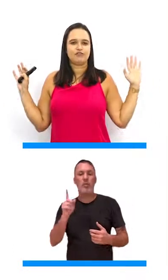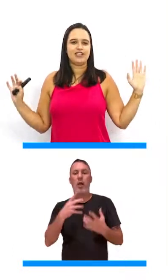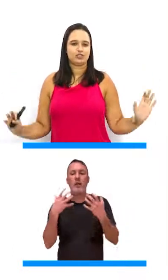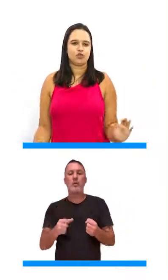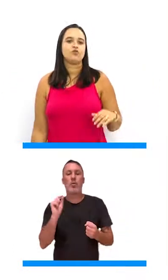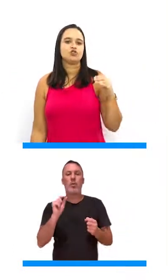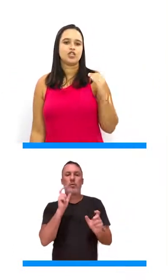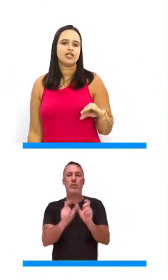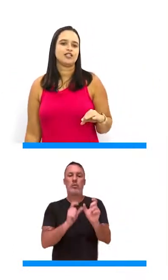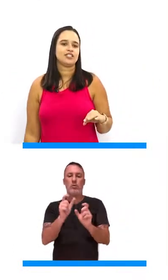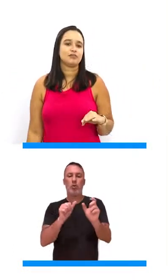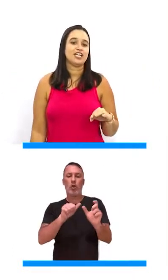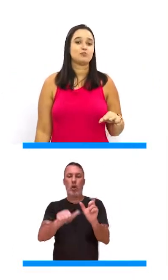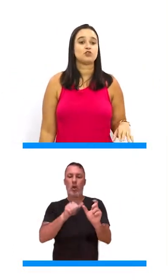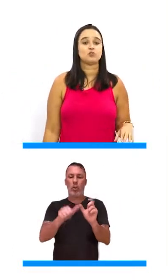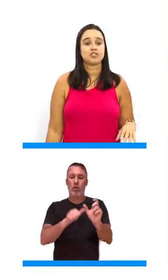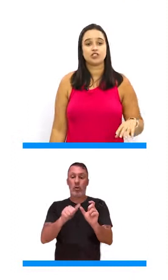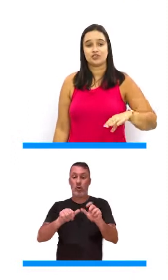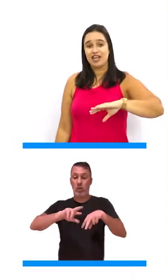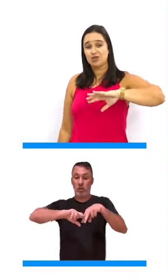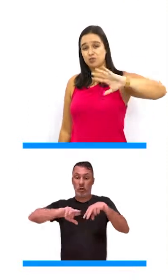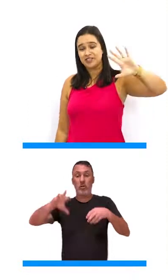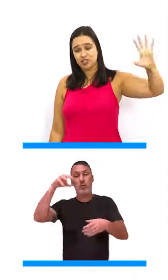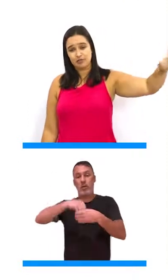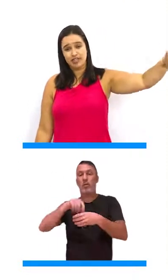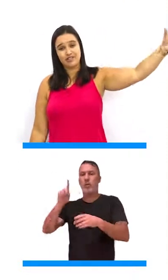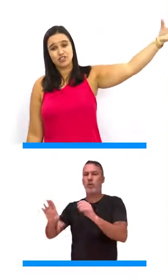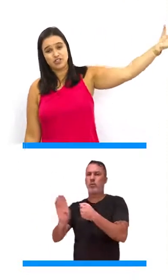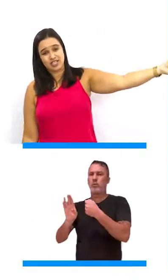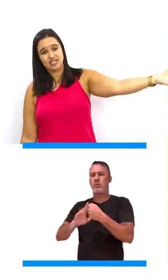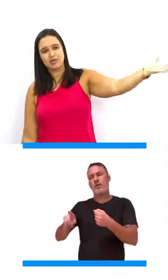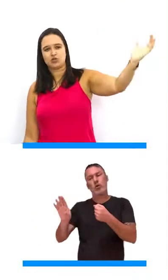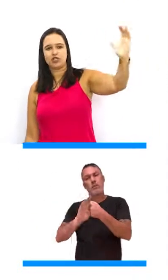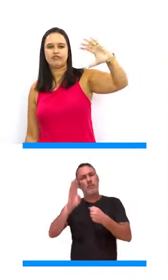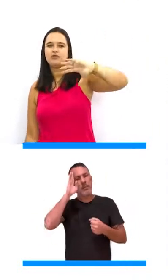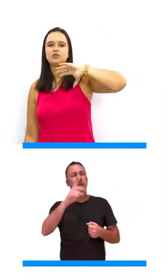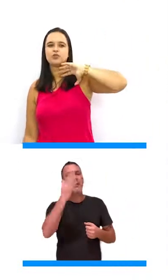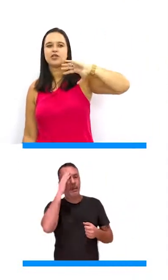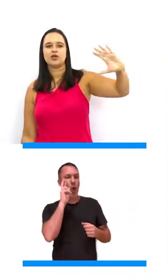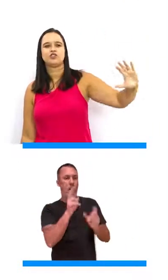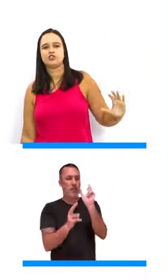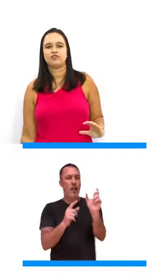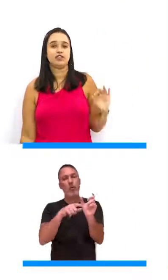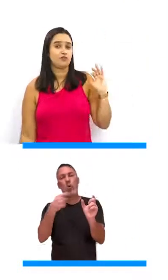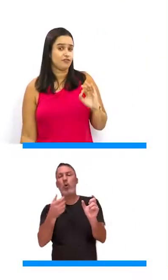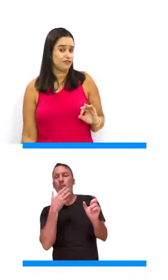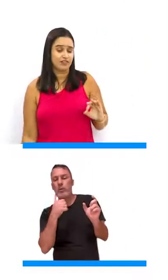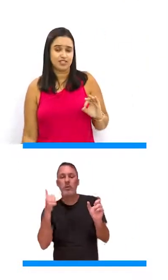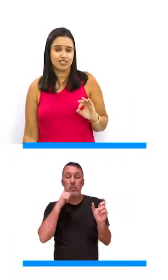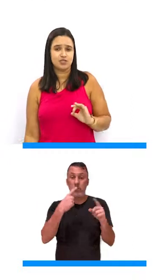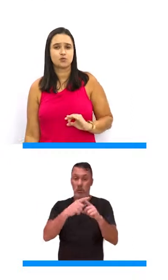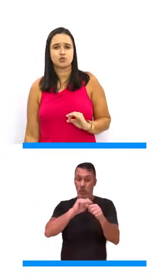admitir flexões. O gênero é determinado pelo substantivo. É o substantivo quem vai dizer se é masculino ou feminino, porque o adjetivo ele não